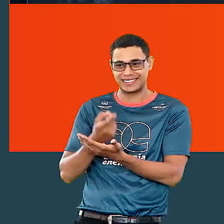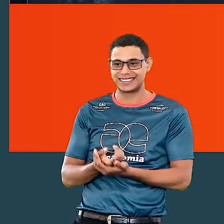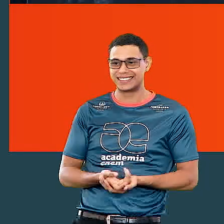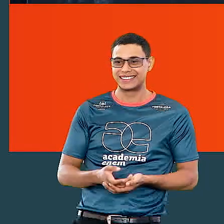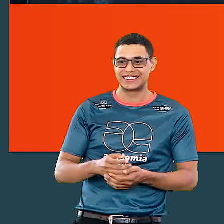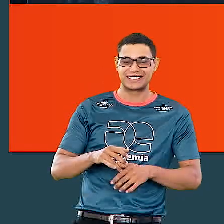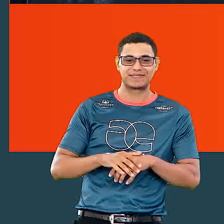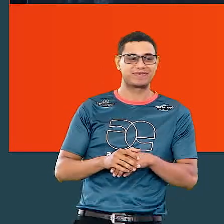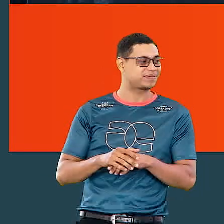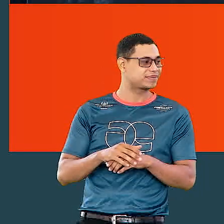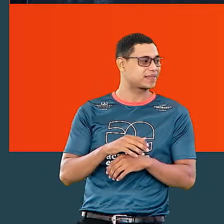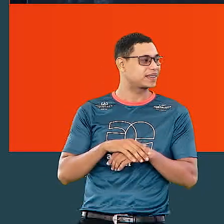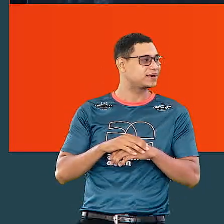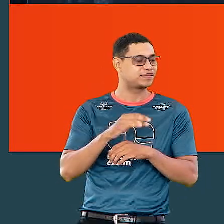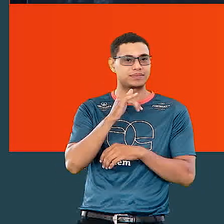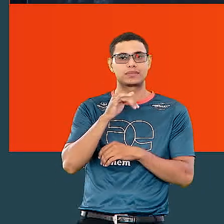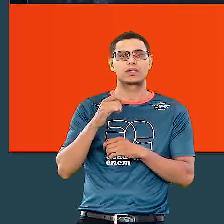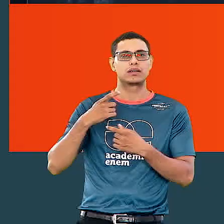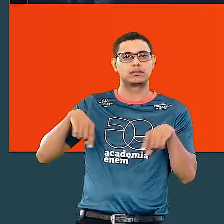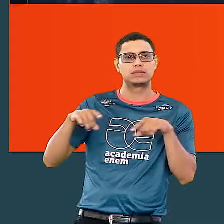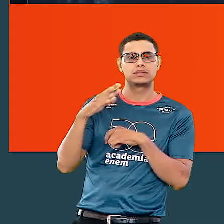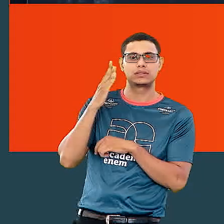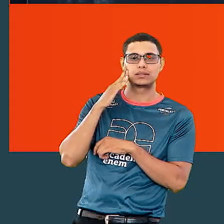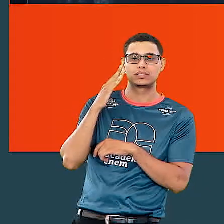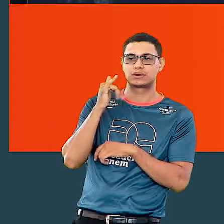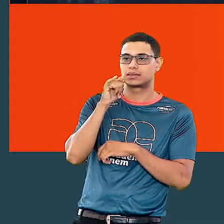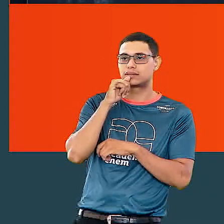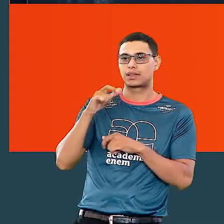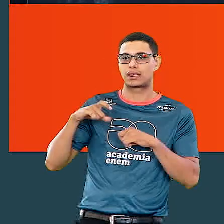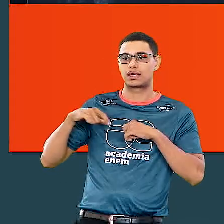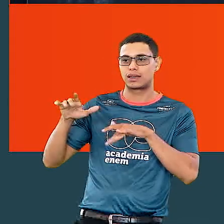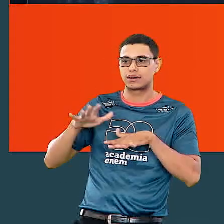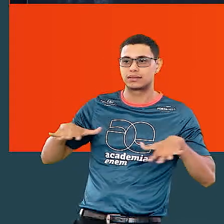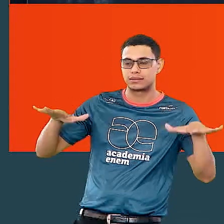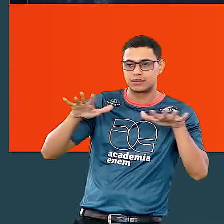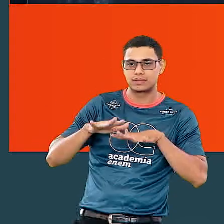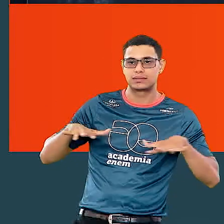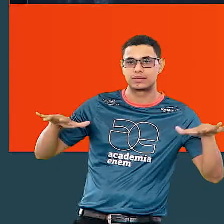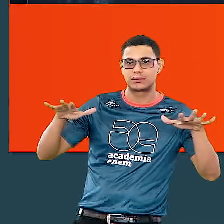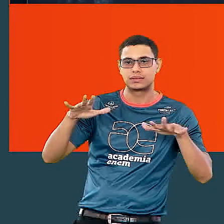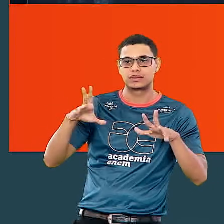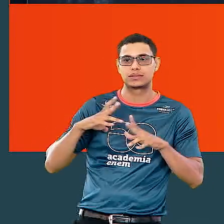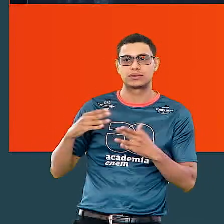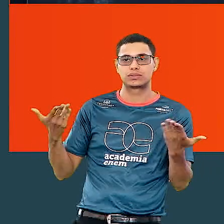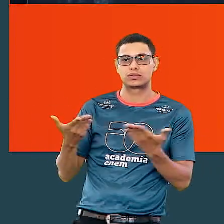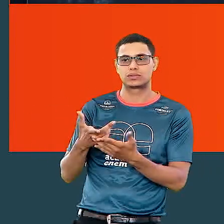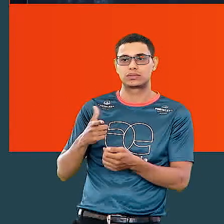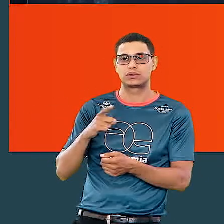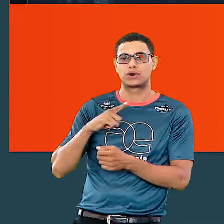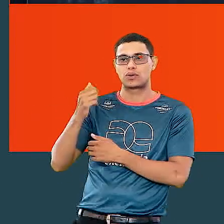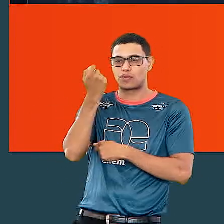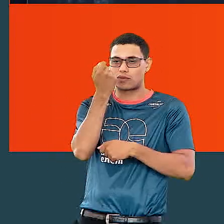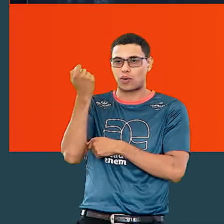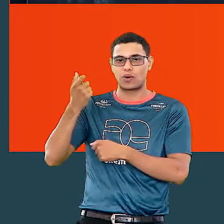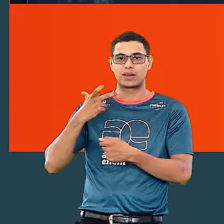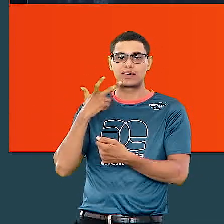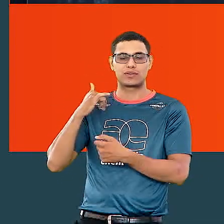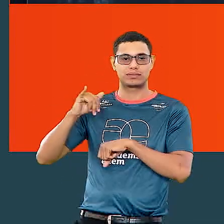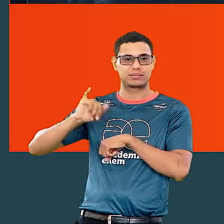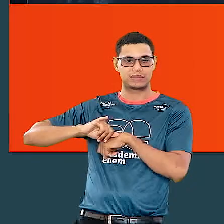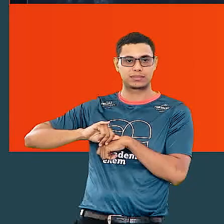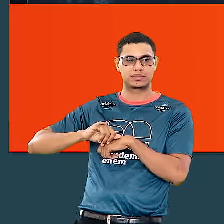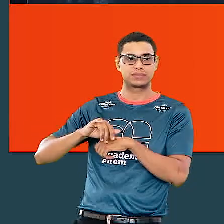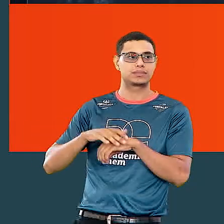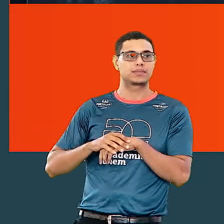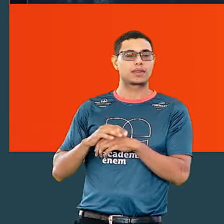aconteceu hoje em dia? Sabe os espaços que você vai para hoje, né, curtir um forró em Fortaleza? Boa parte